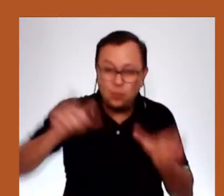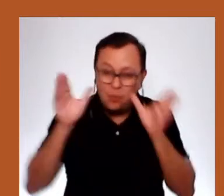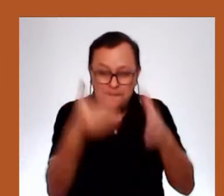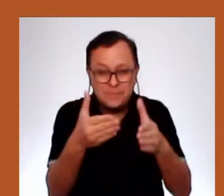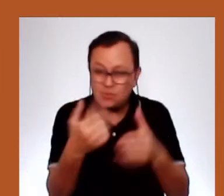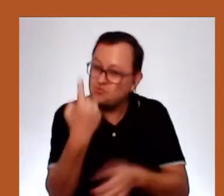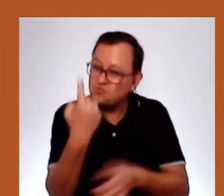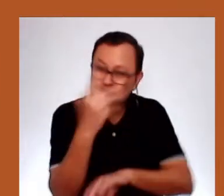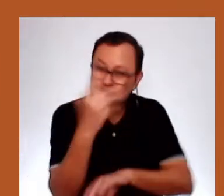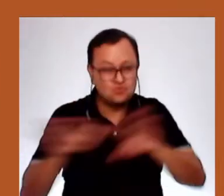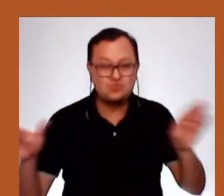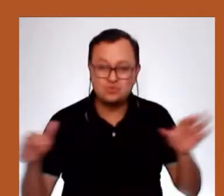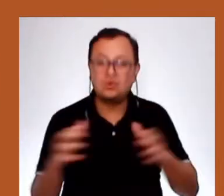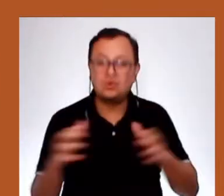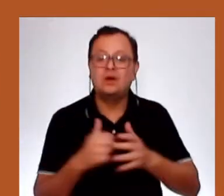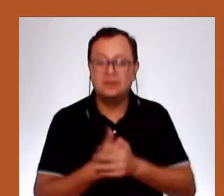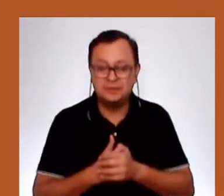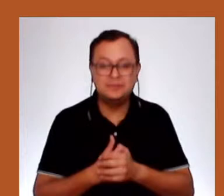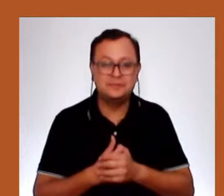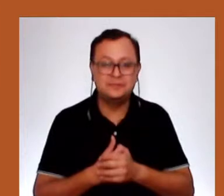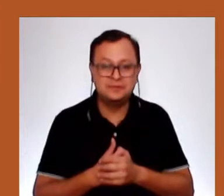mesmo barco ali.